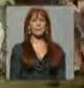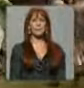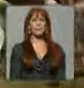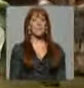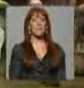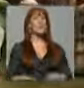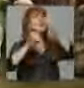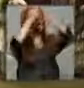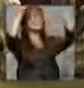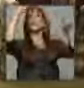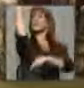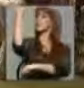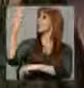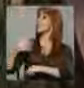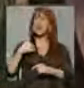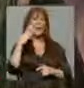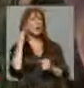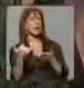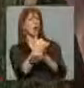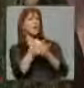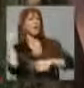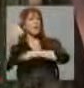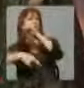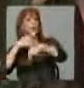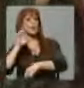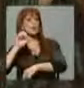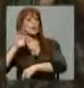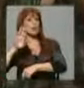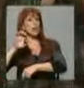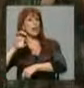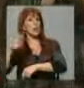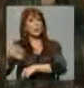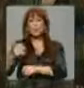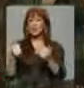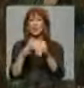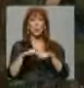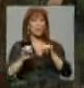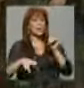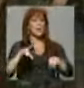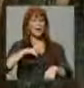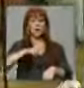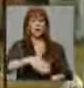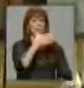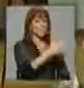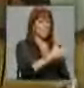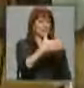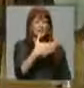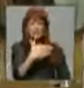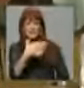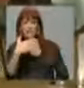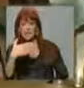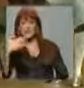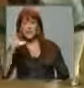Os cenários pintados tentam recuperar a tradição do século XIX e tudo se passa em Portugal em